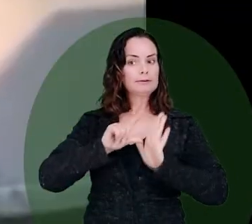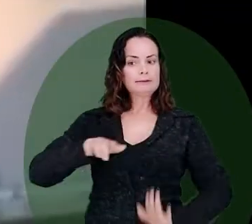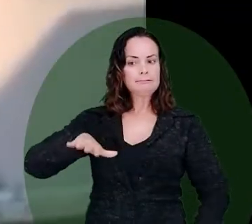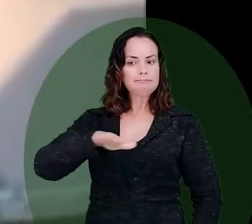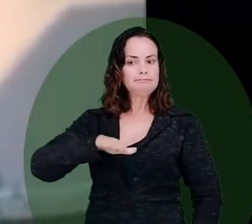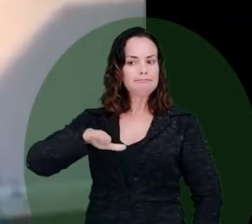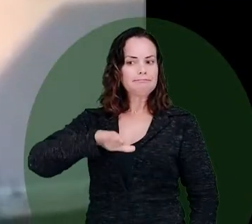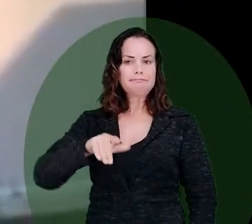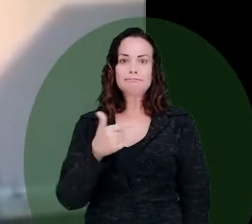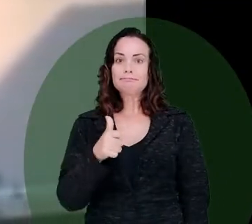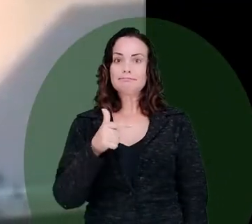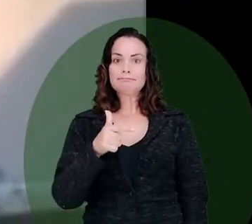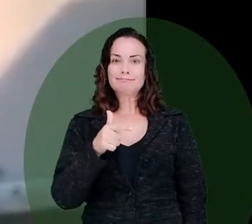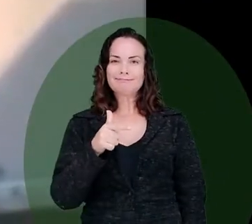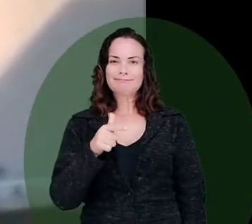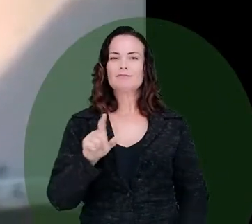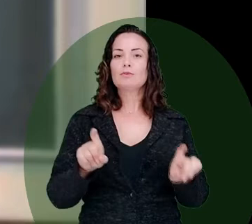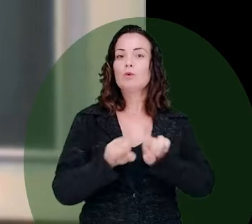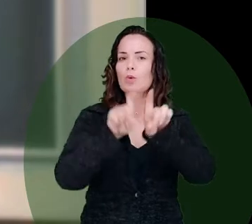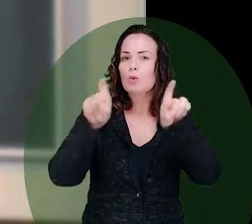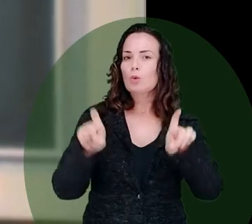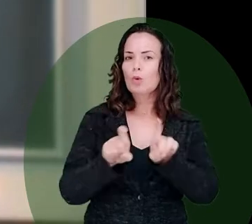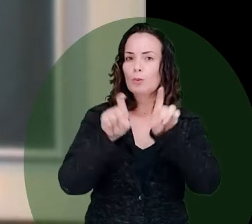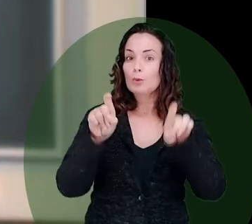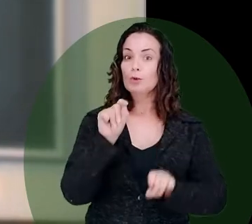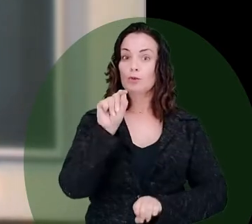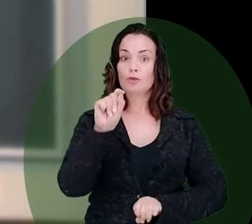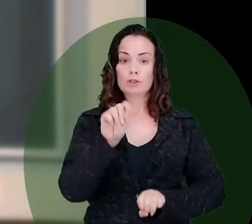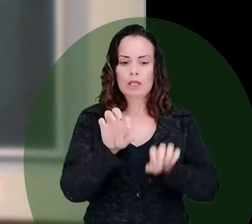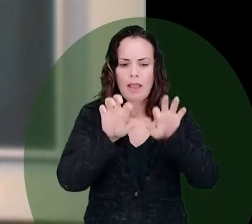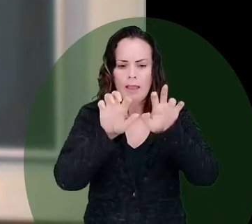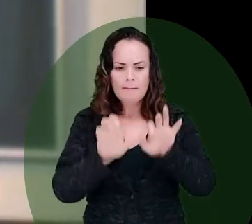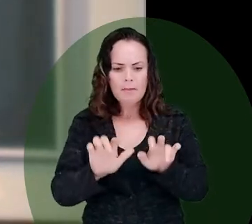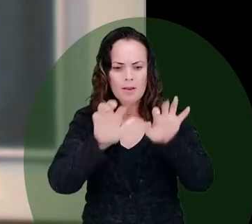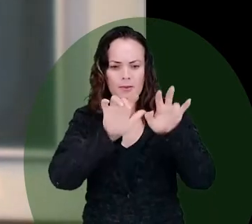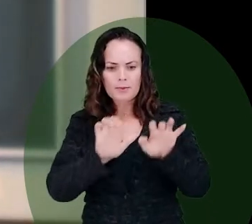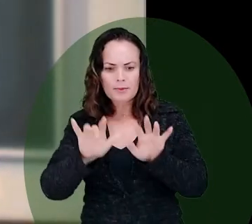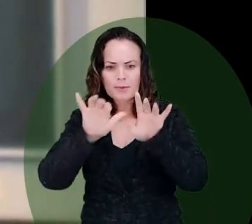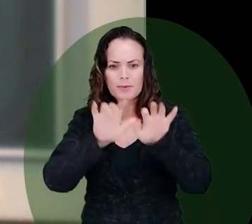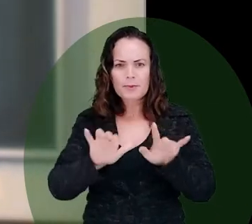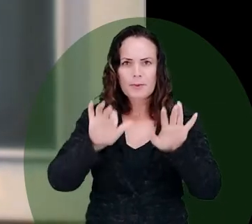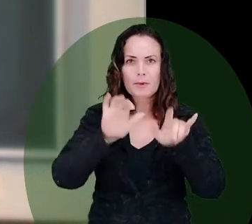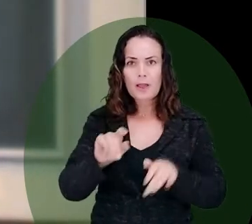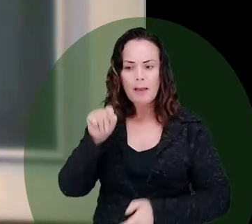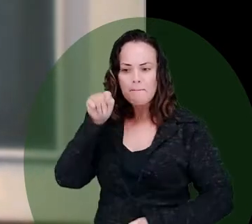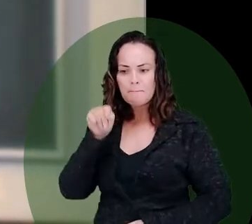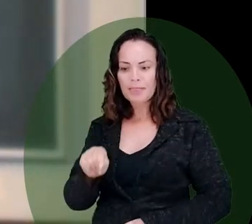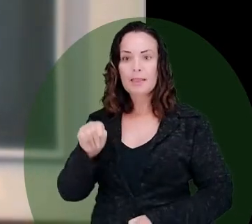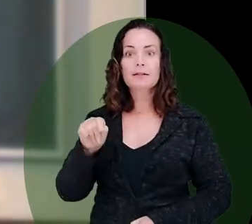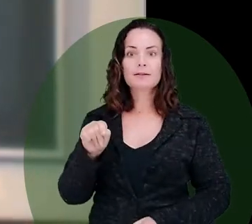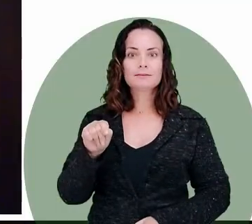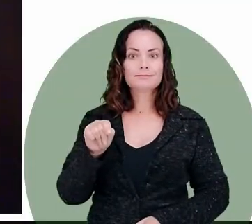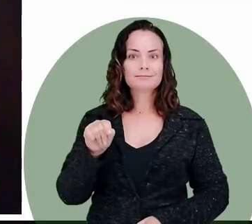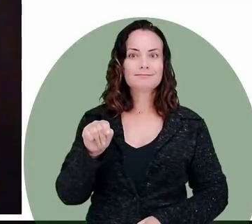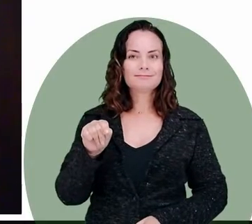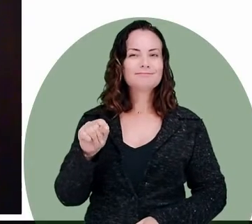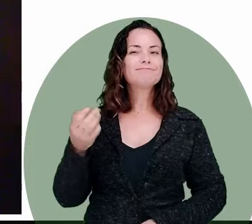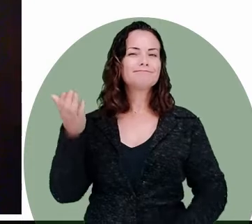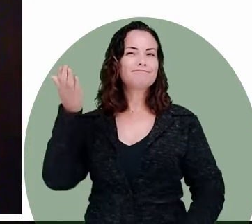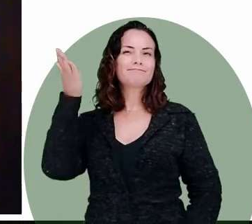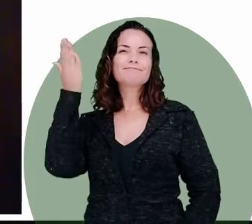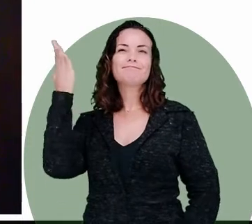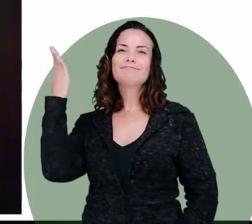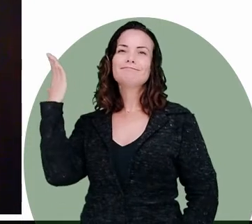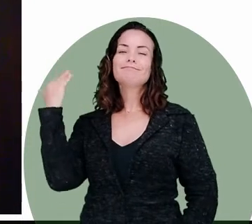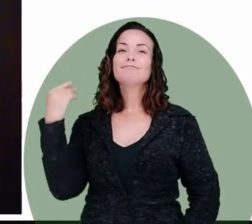Era o computador em que você digitava os comandos e apertava o Enter. Então, nessa época,